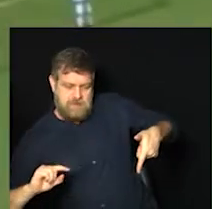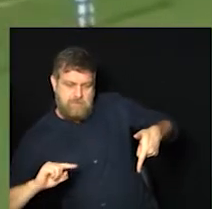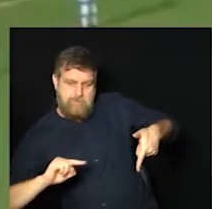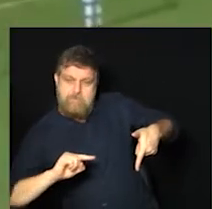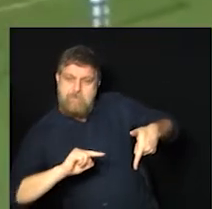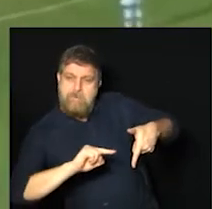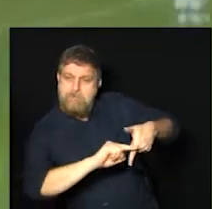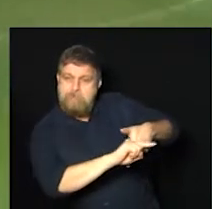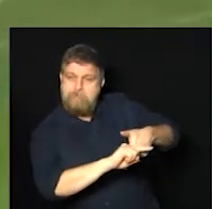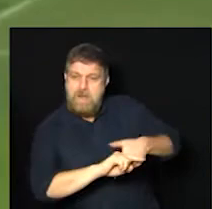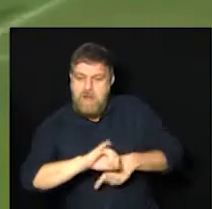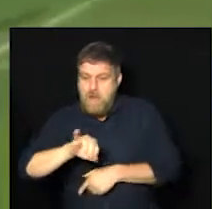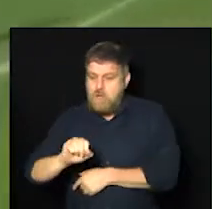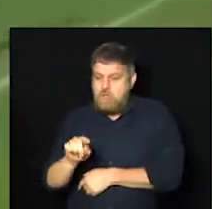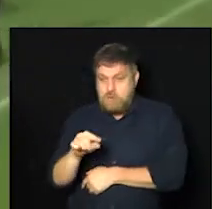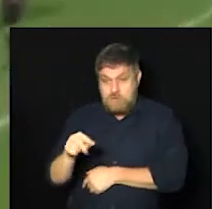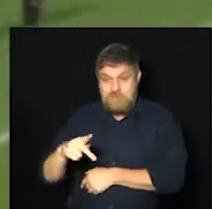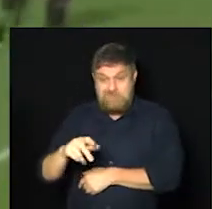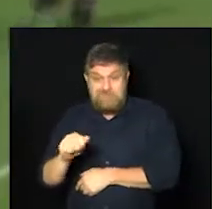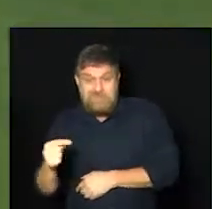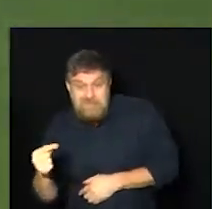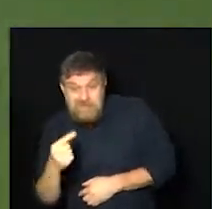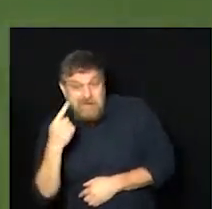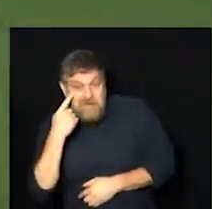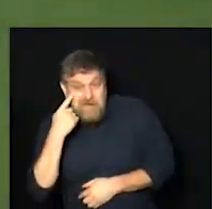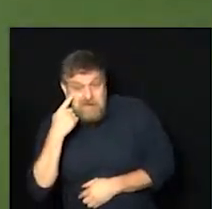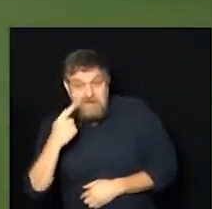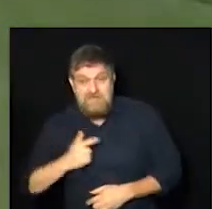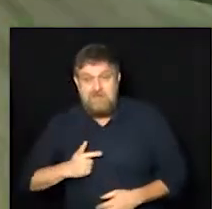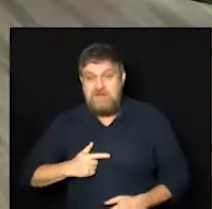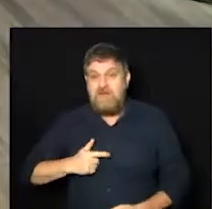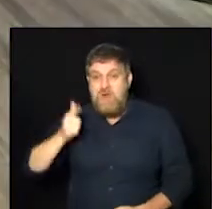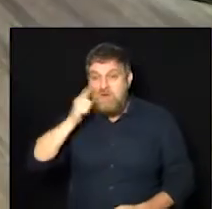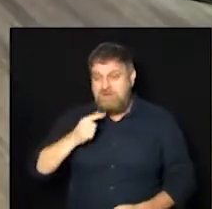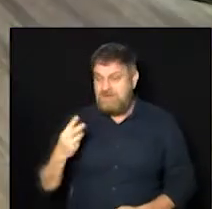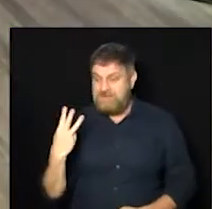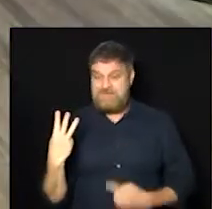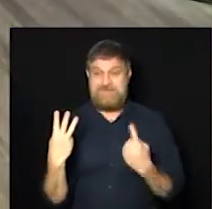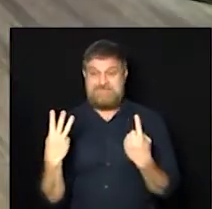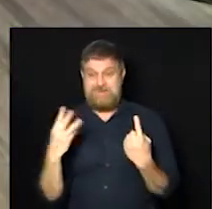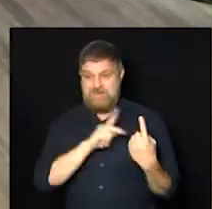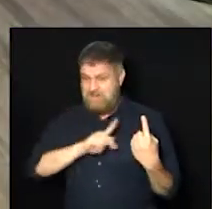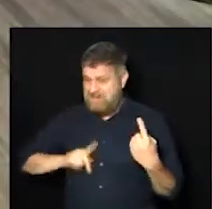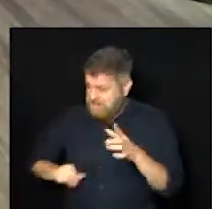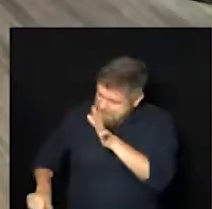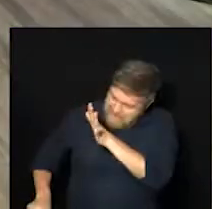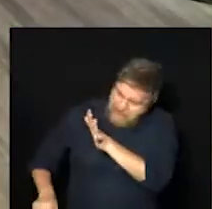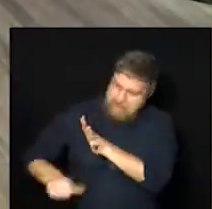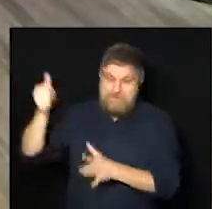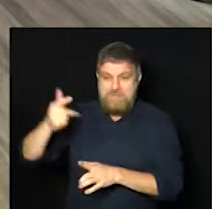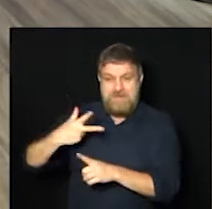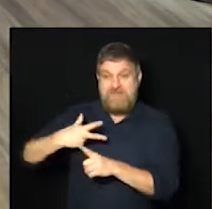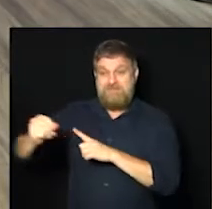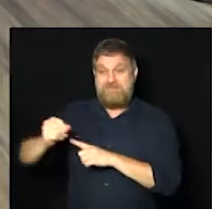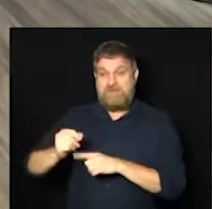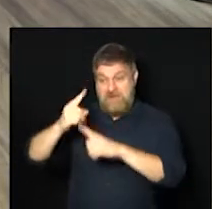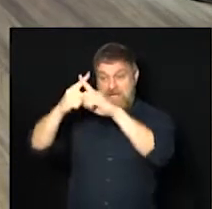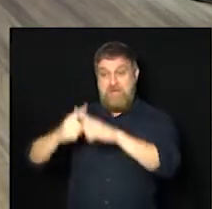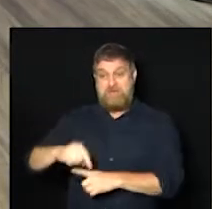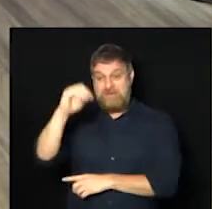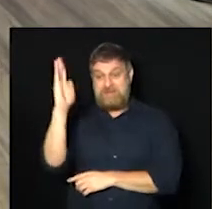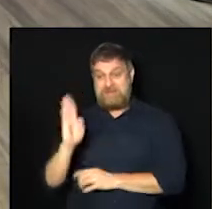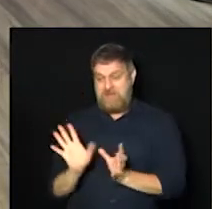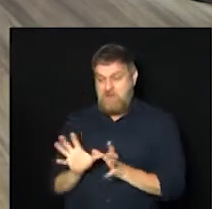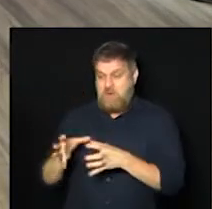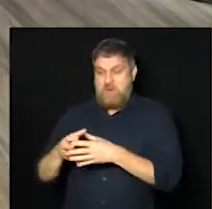Paulo envolvido, Camilo bateu forte no canto, 3-1 Ponte Preta, a primeira vitória no Campeonato Brasileiro da Série